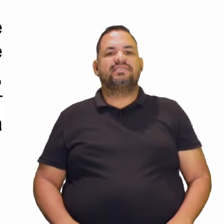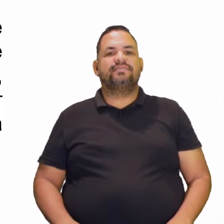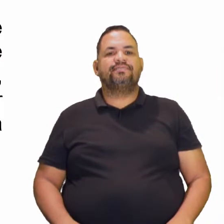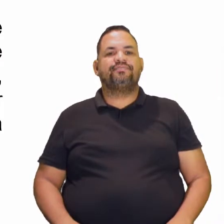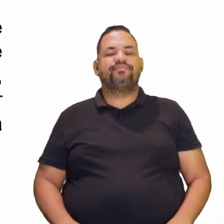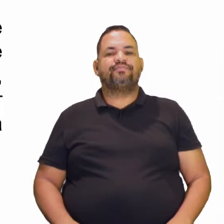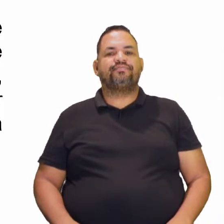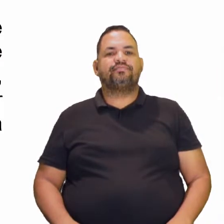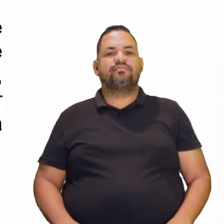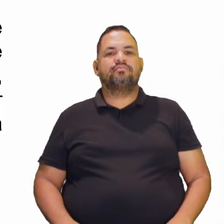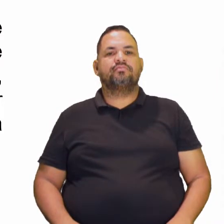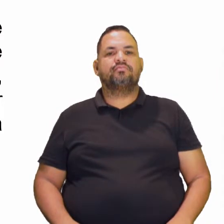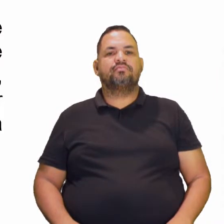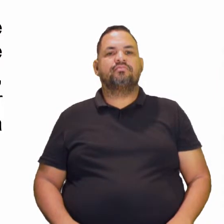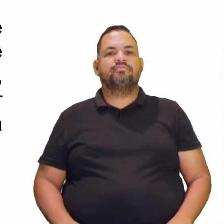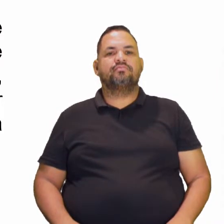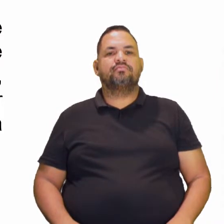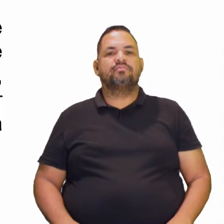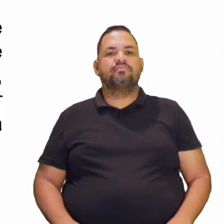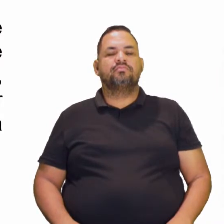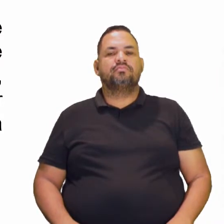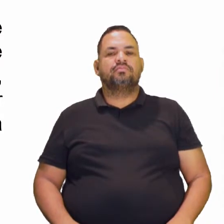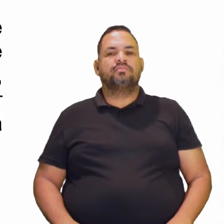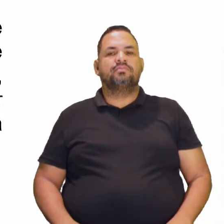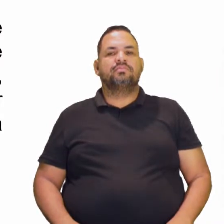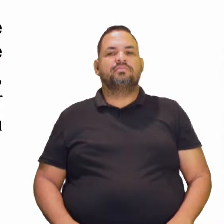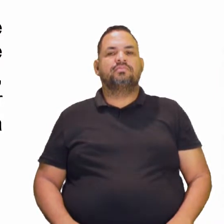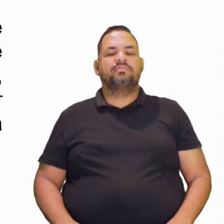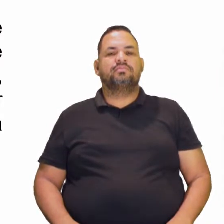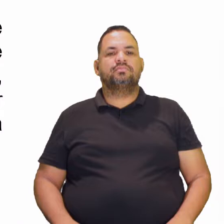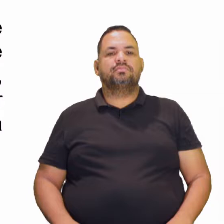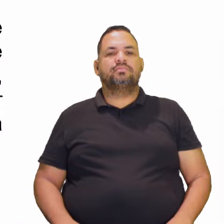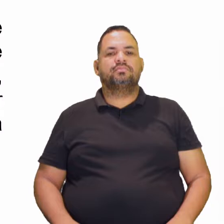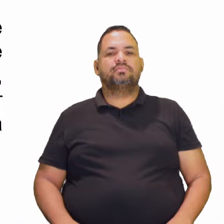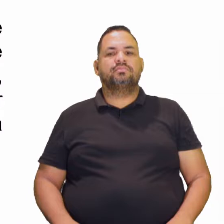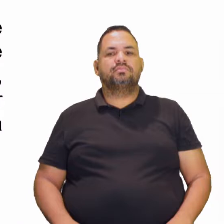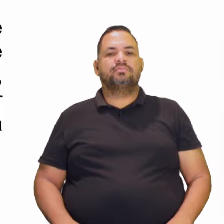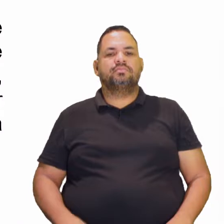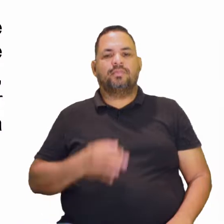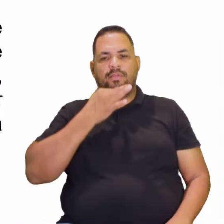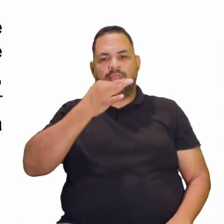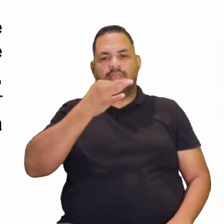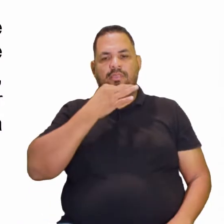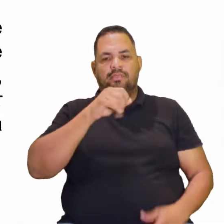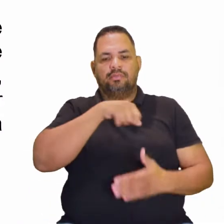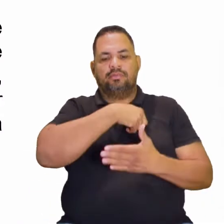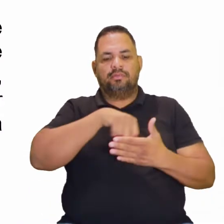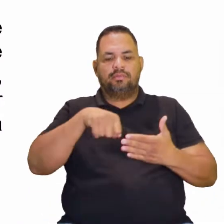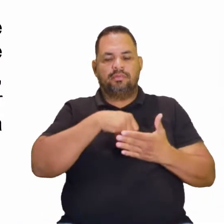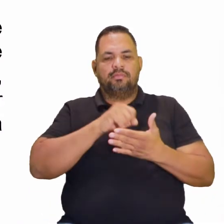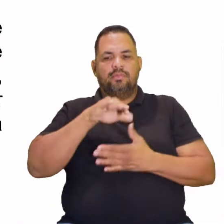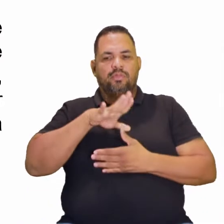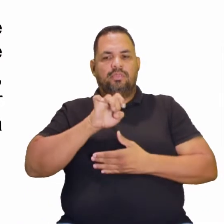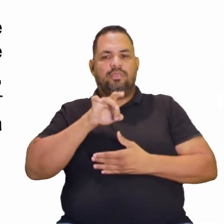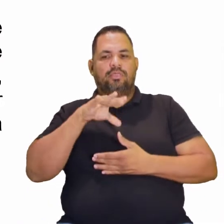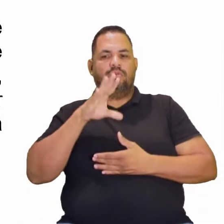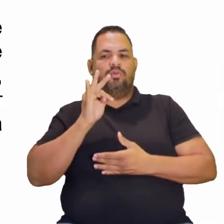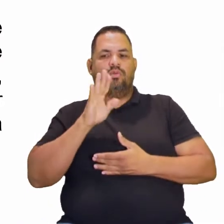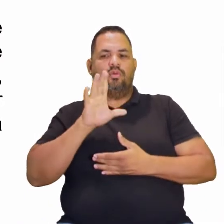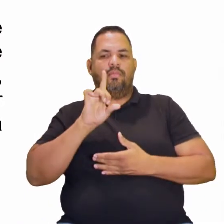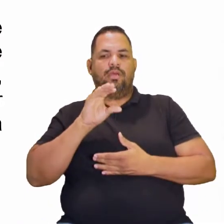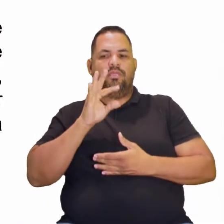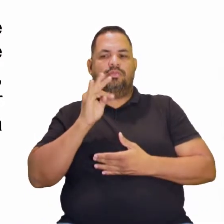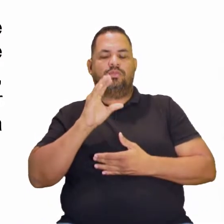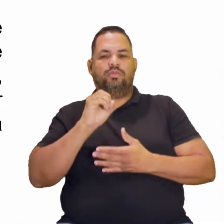né? Pois é, na crítica, né, o escritor Monteiro Lobato, ele